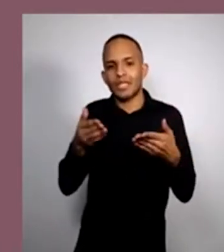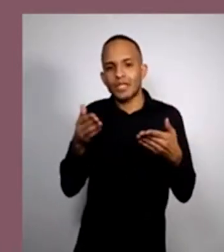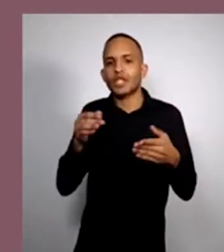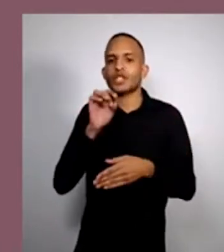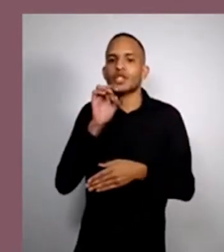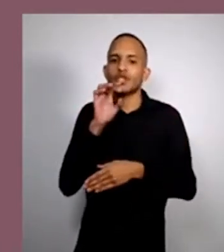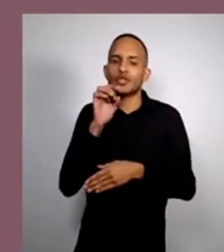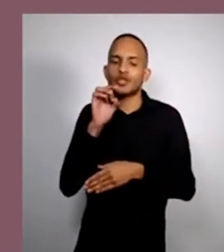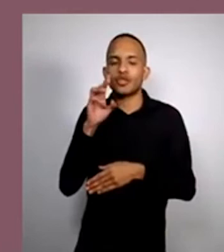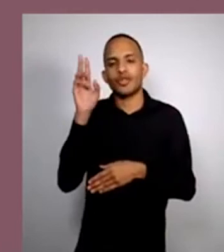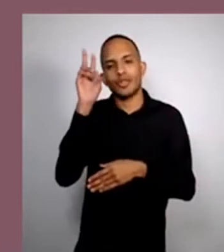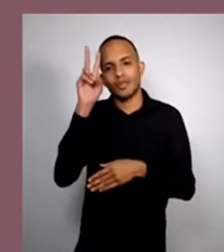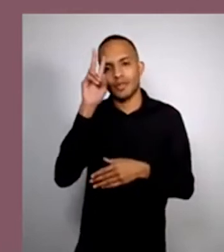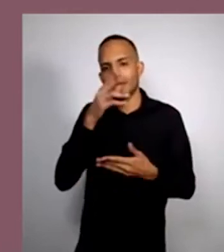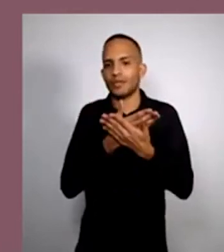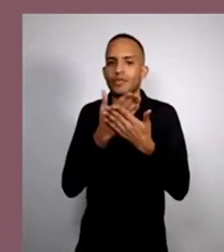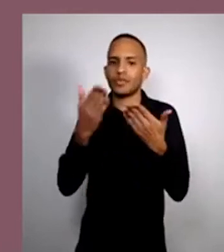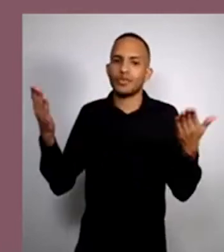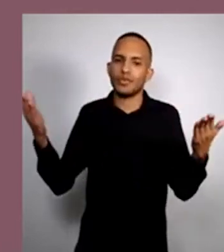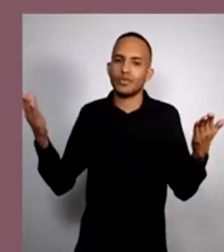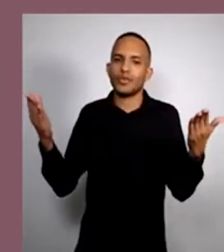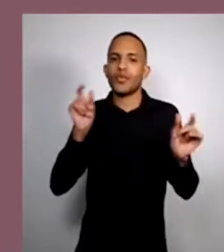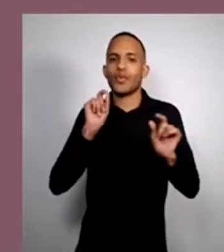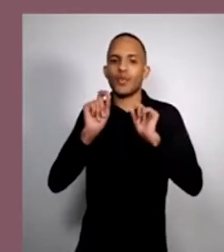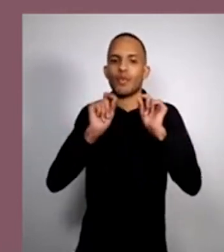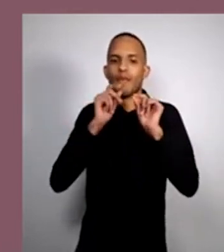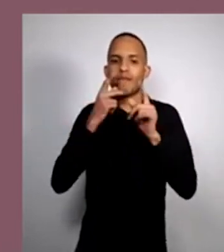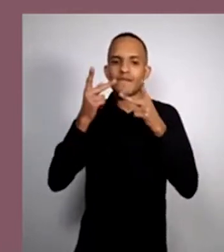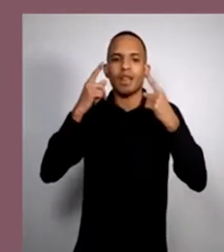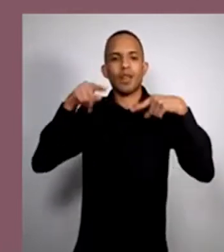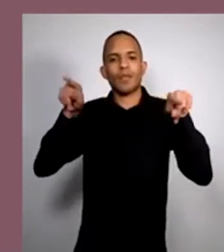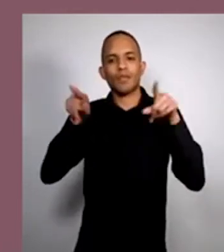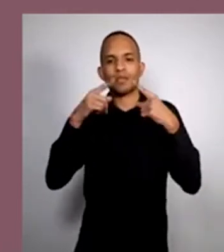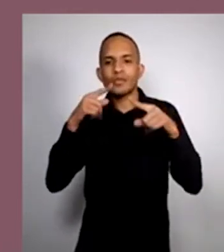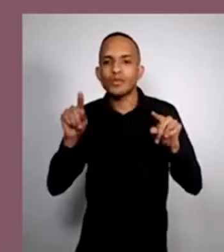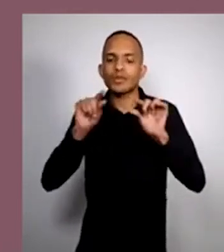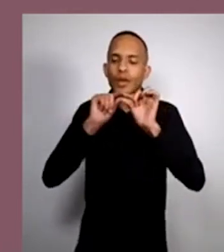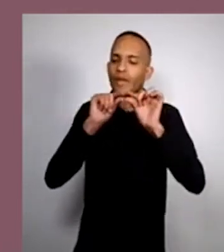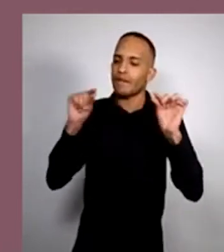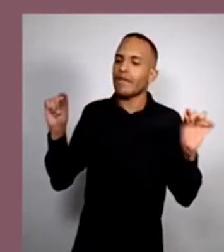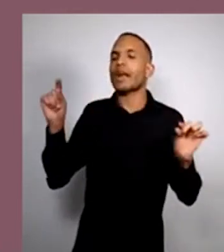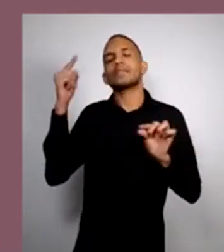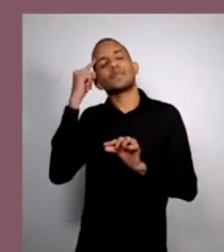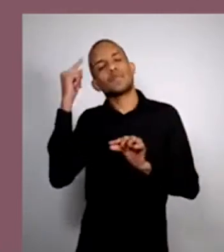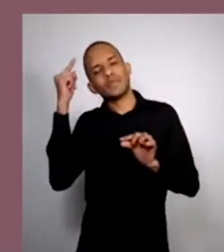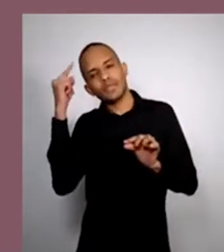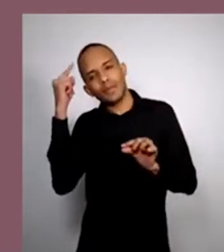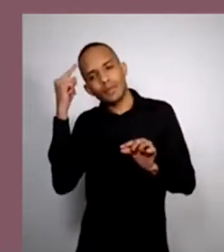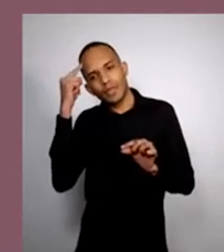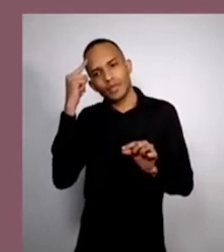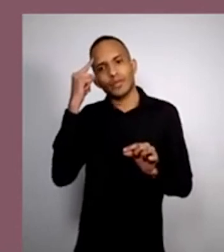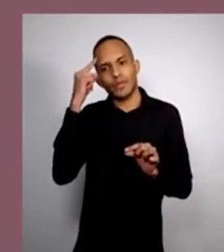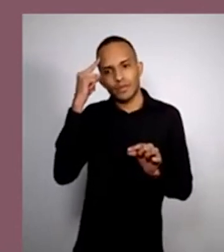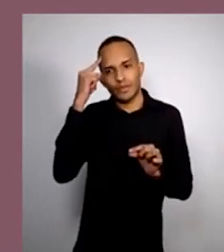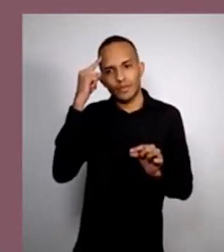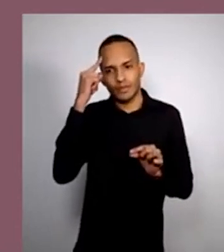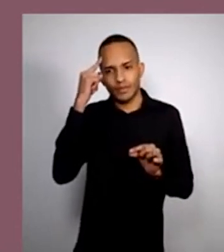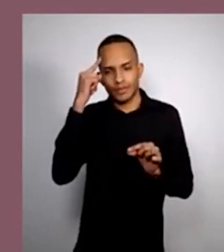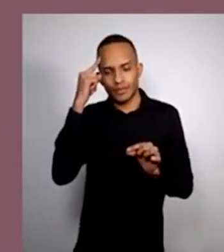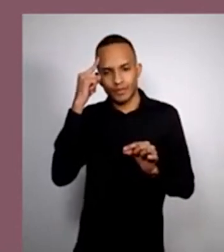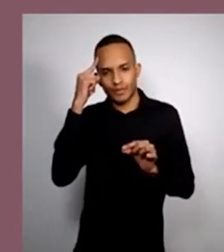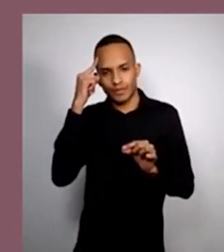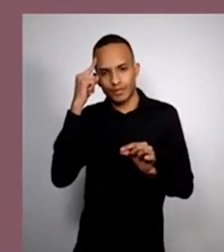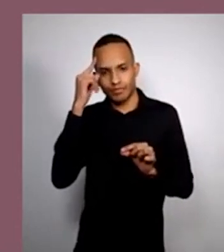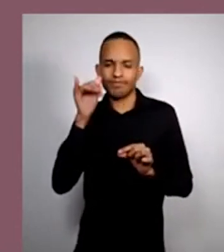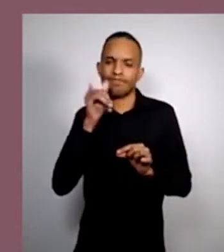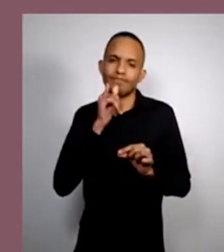aí para vocês, para uma palavra, uma música, uma frase, um pensamento, ou